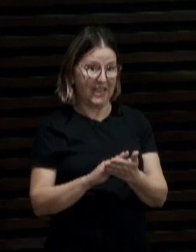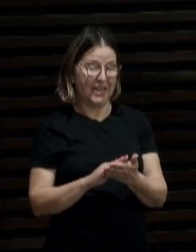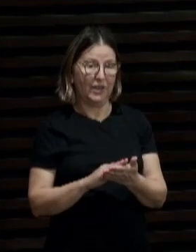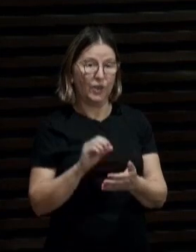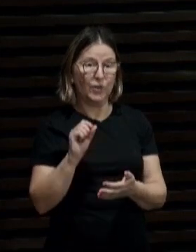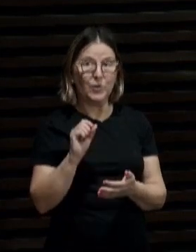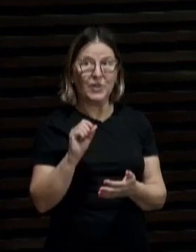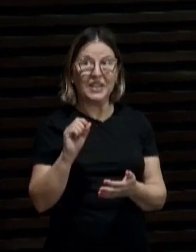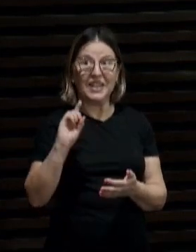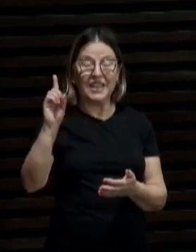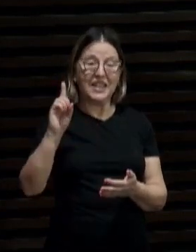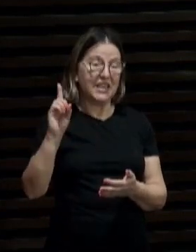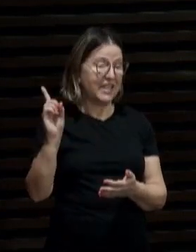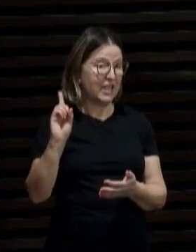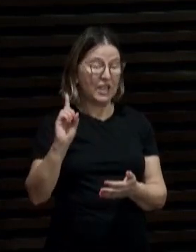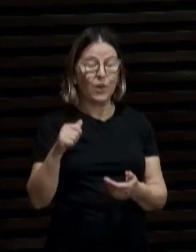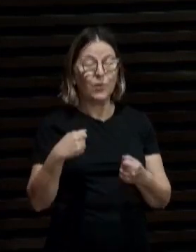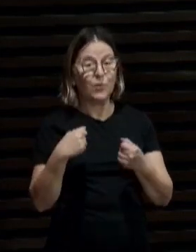Ele falou isso para os Efésios.